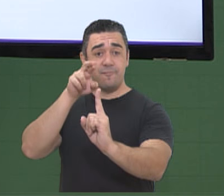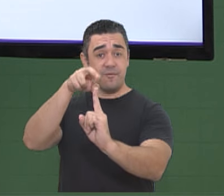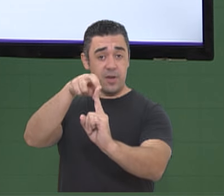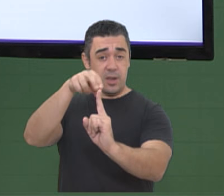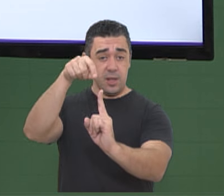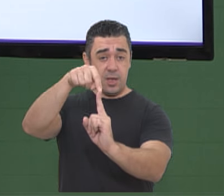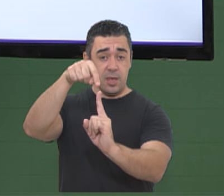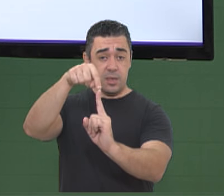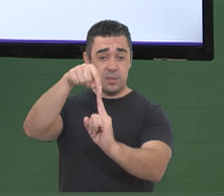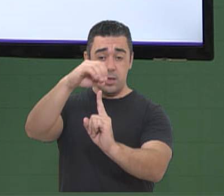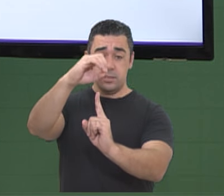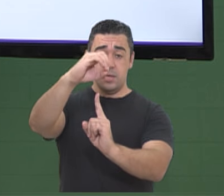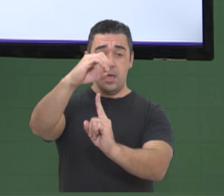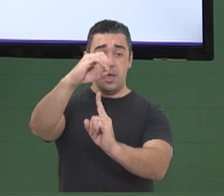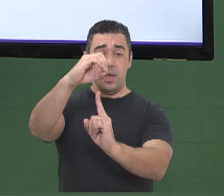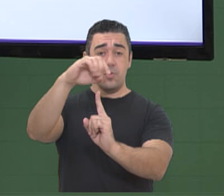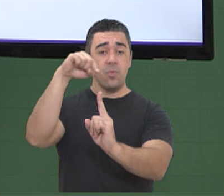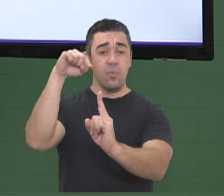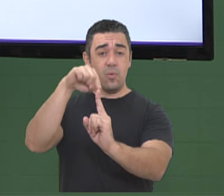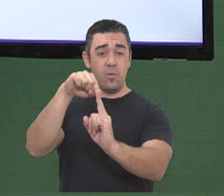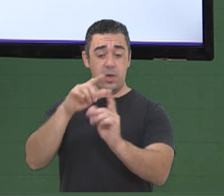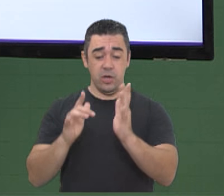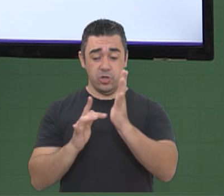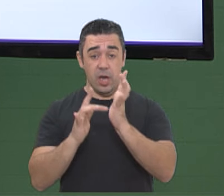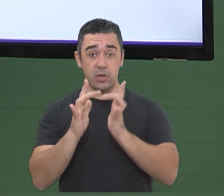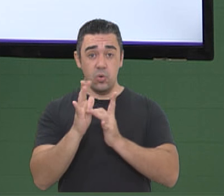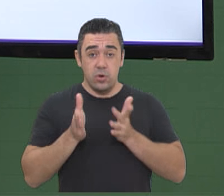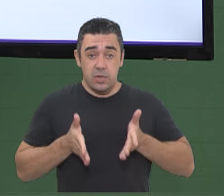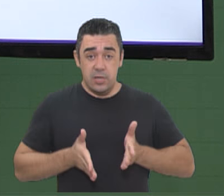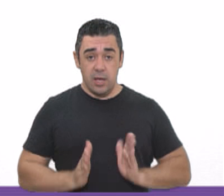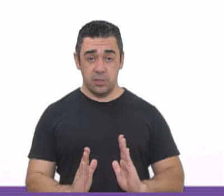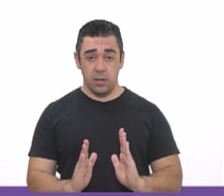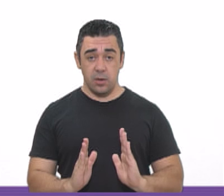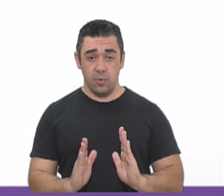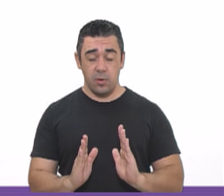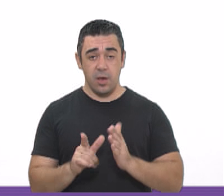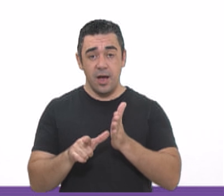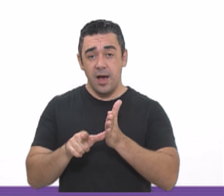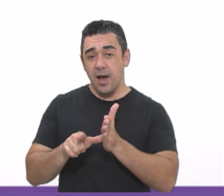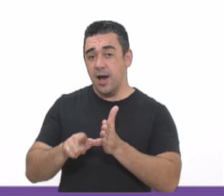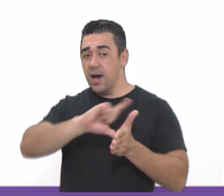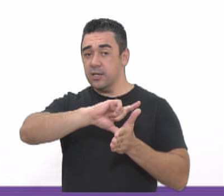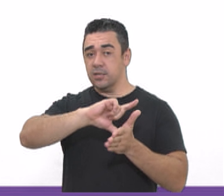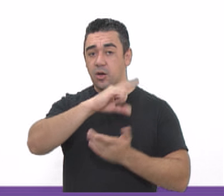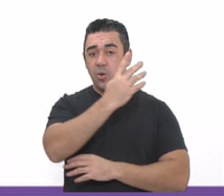nascimento. Antes, observem lá, eu posso dizer 400